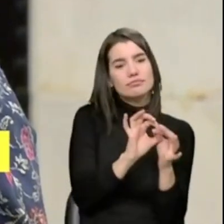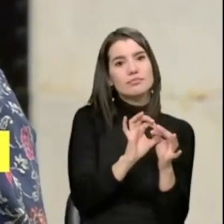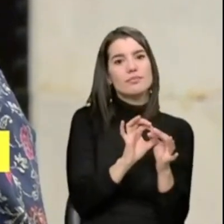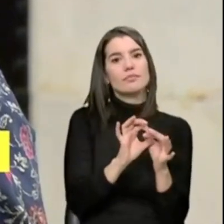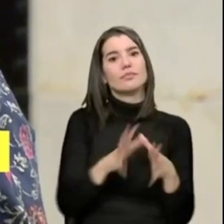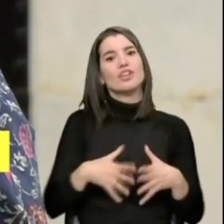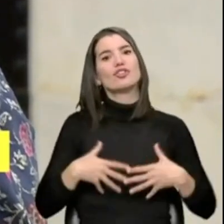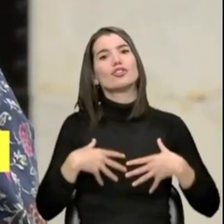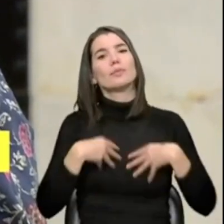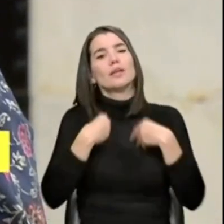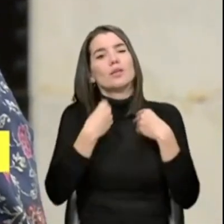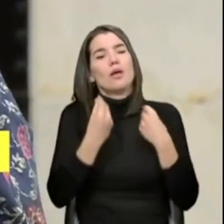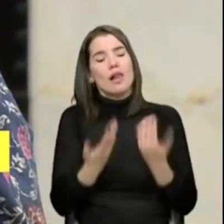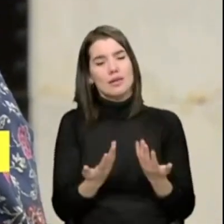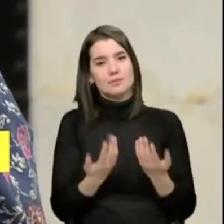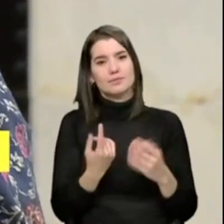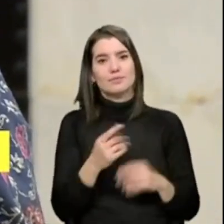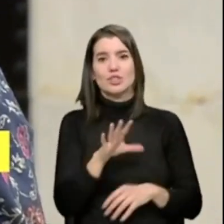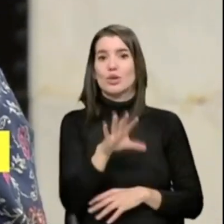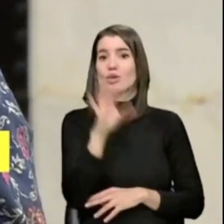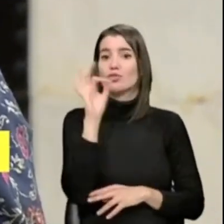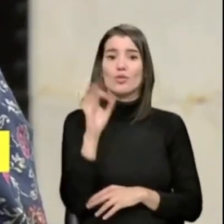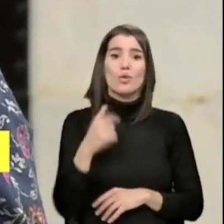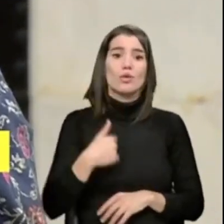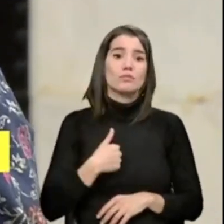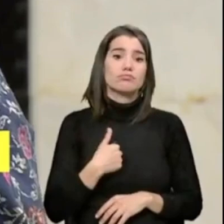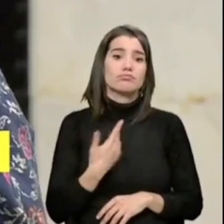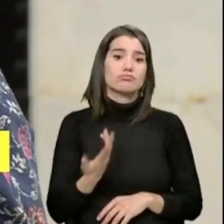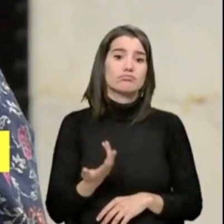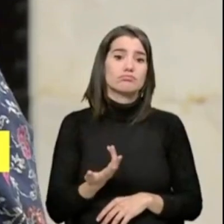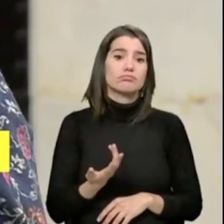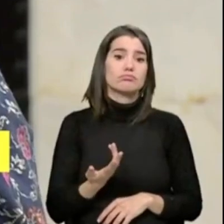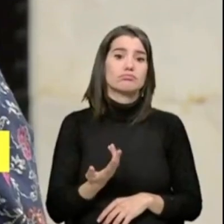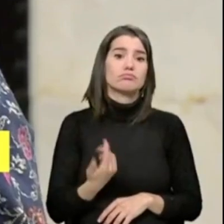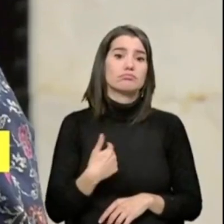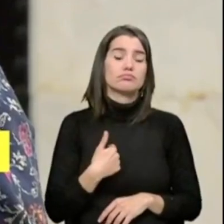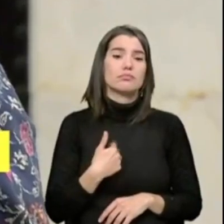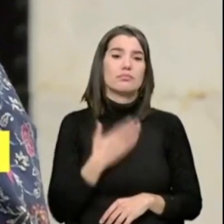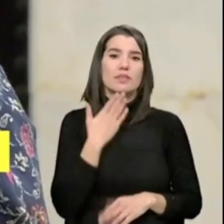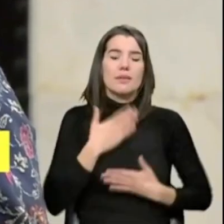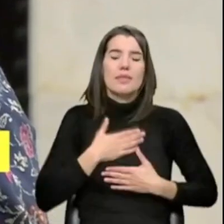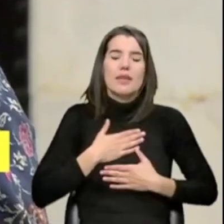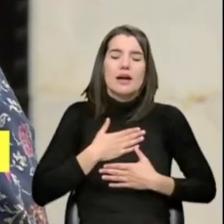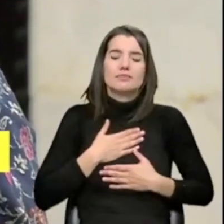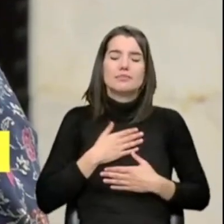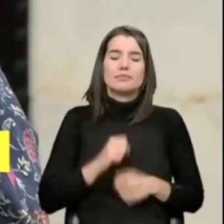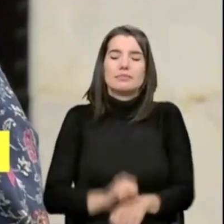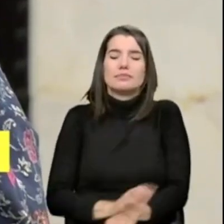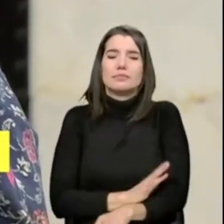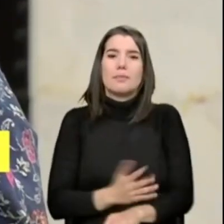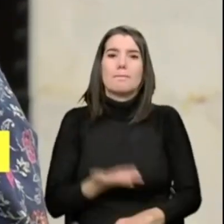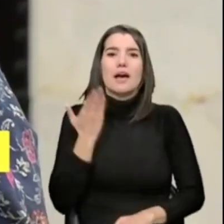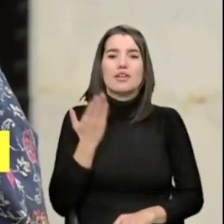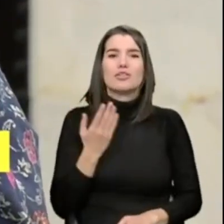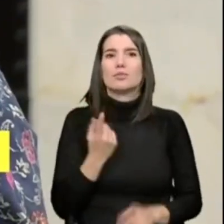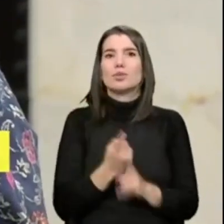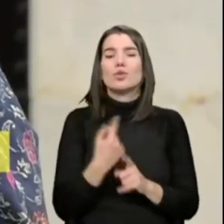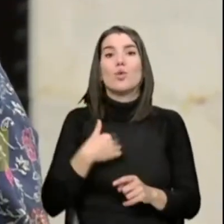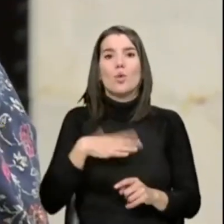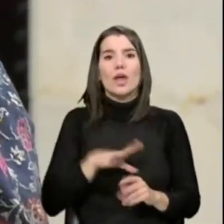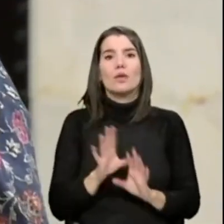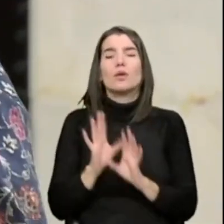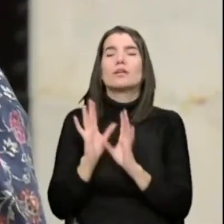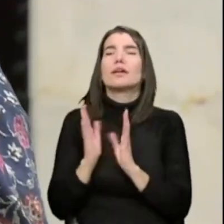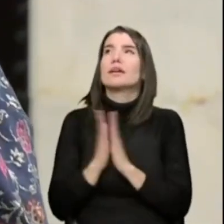vista espiritual. Portanto, eu escolho aquilo que me toca mais e chego. O que eu, no fundo, eu quero é chegar a